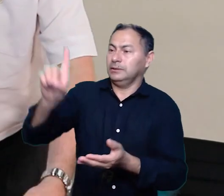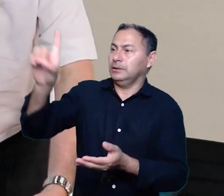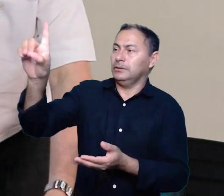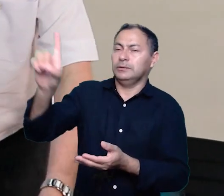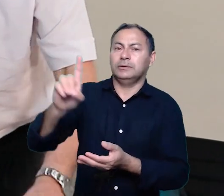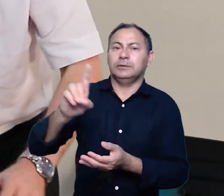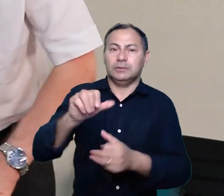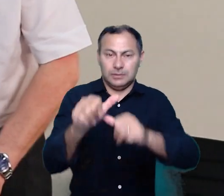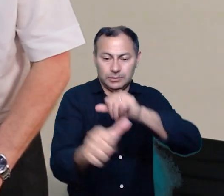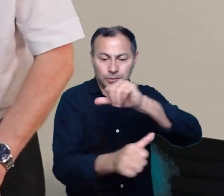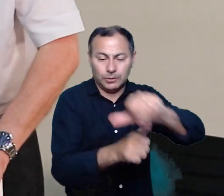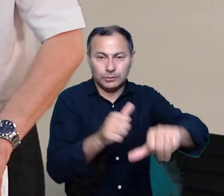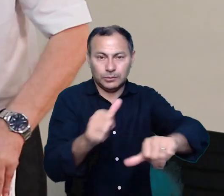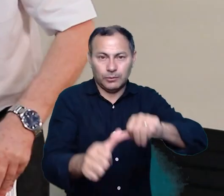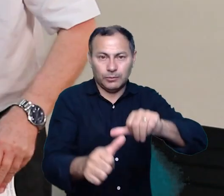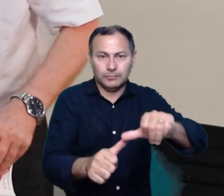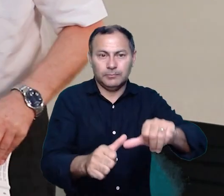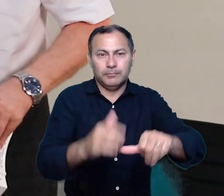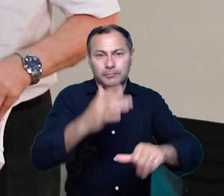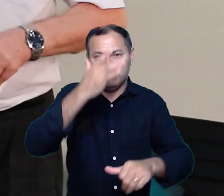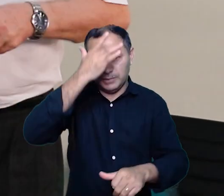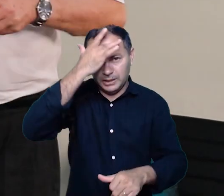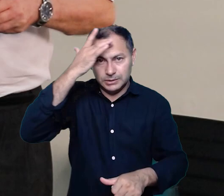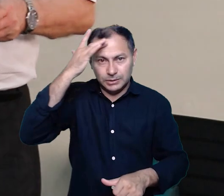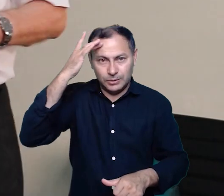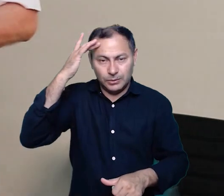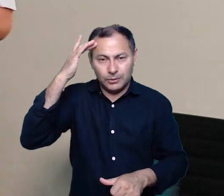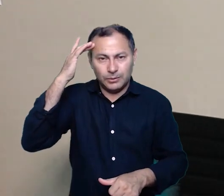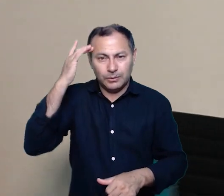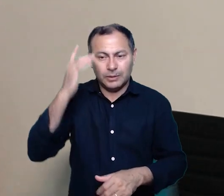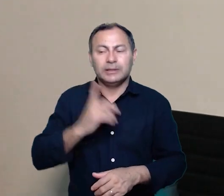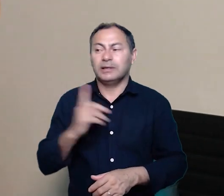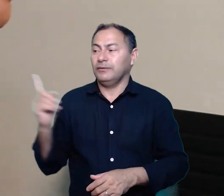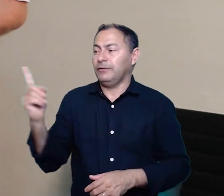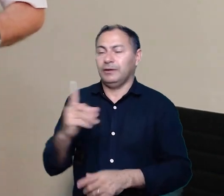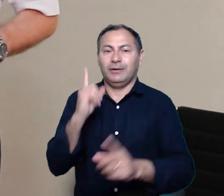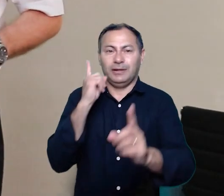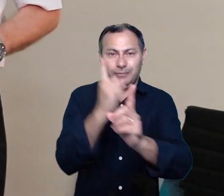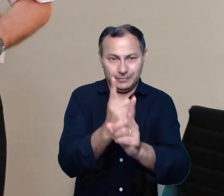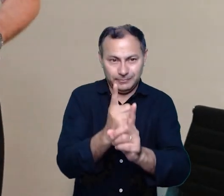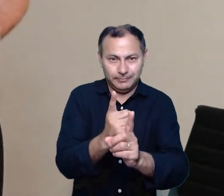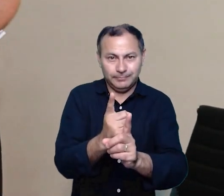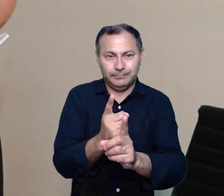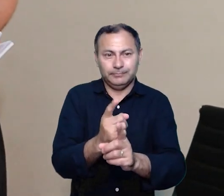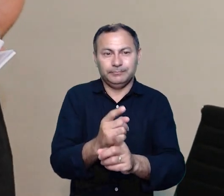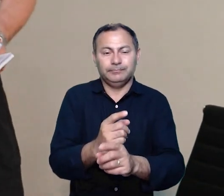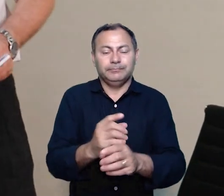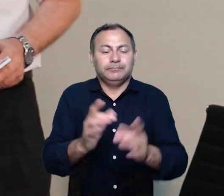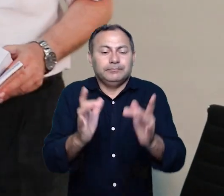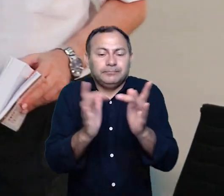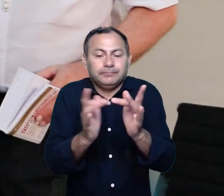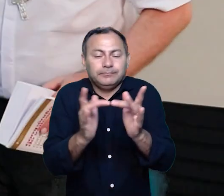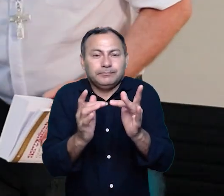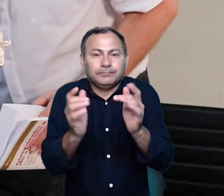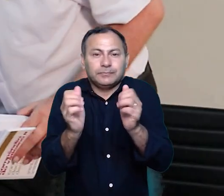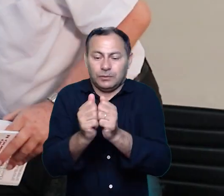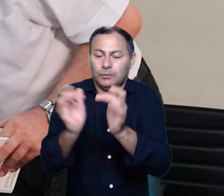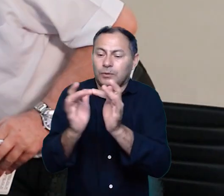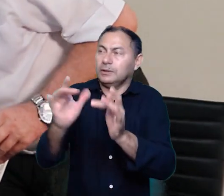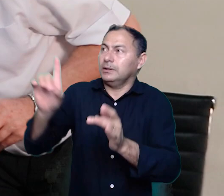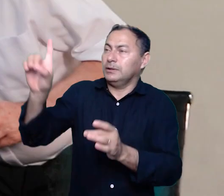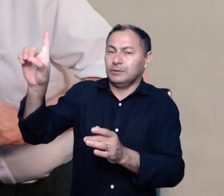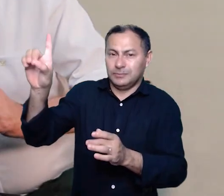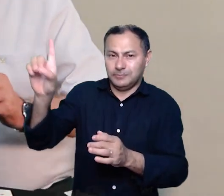Palavra de Deus que se tornou caminho de encontro, de intimidade